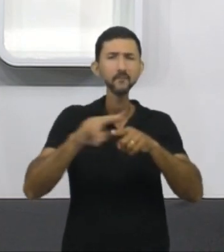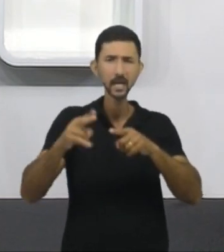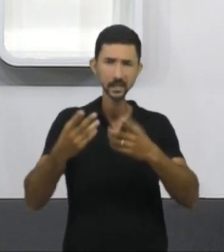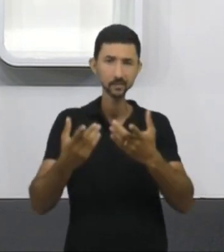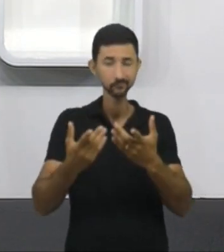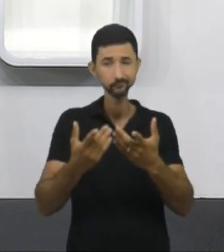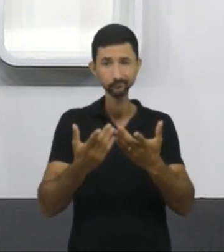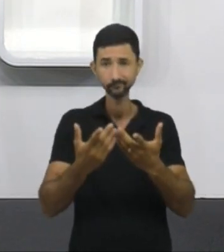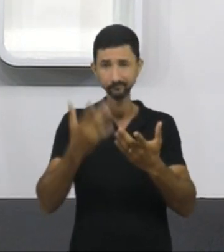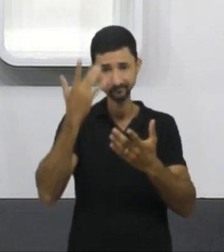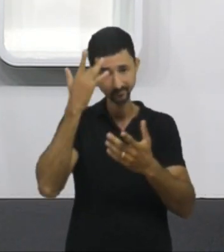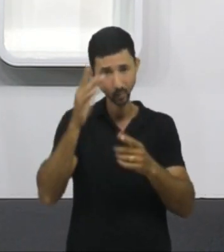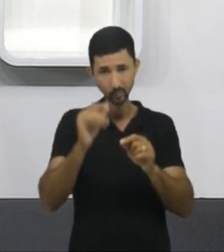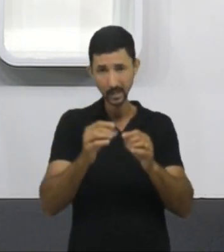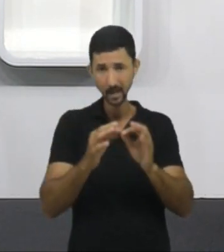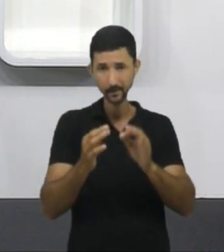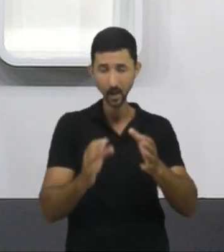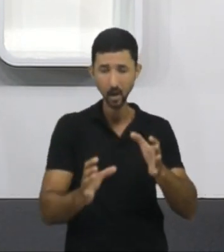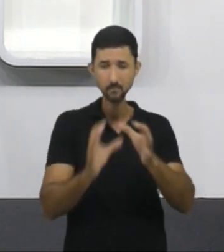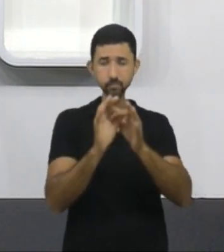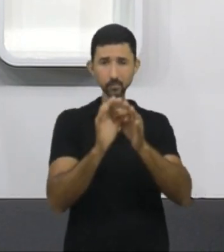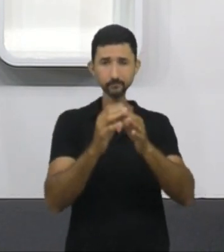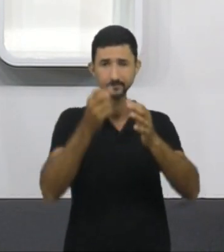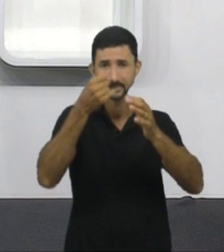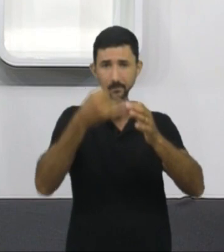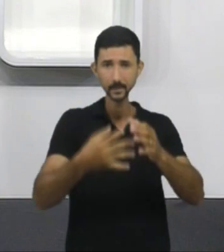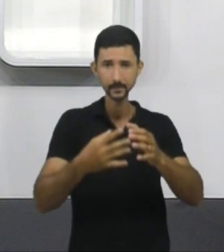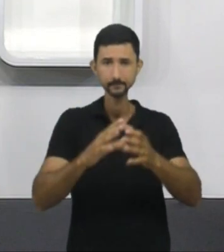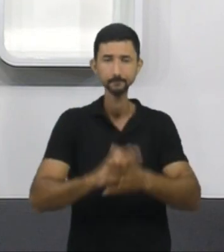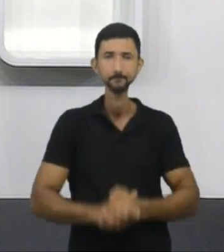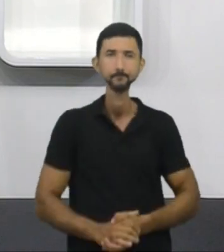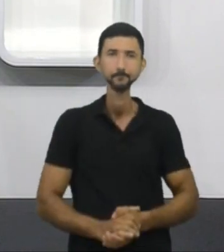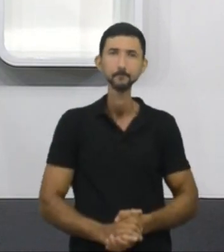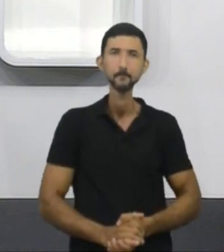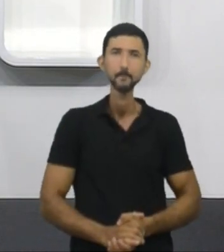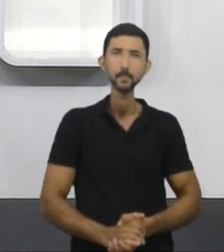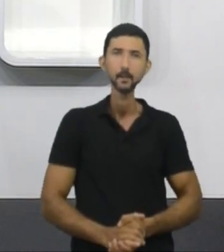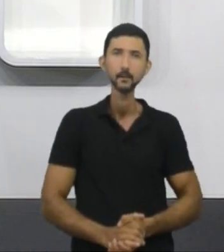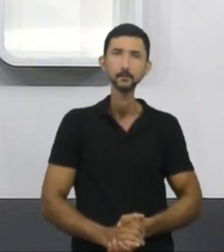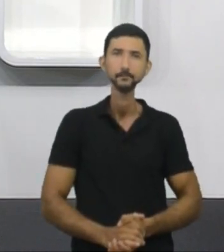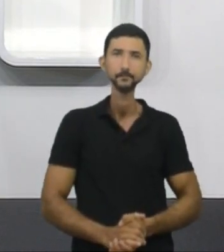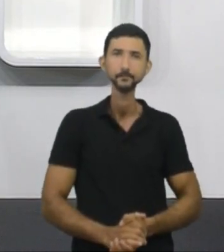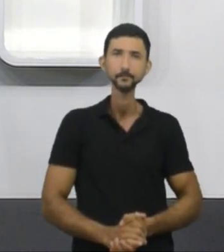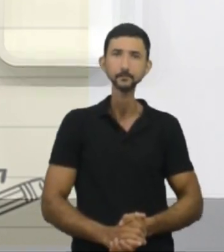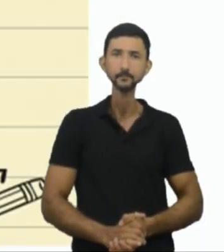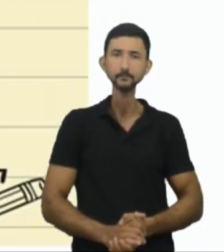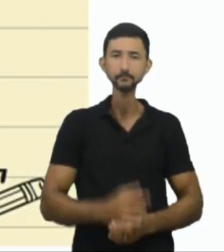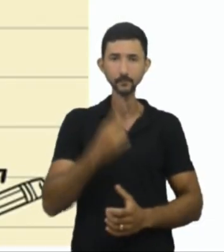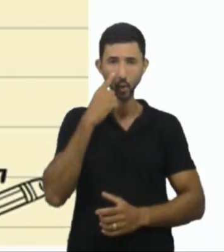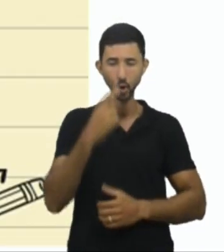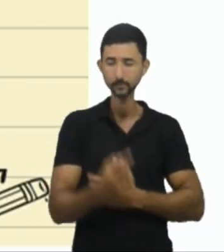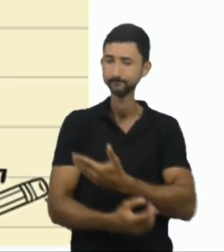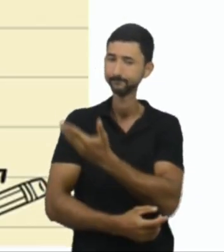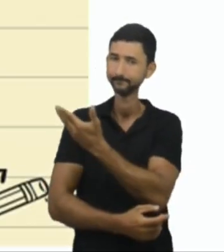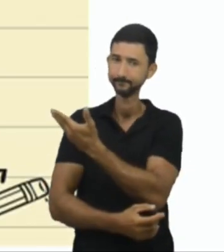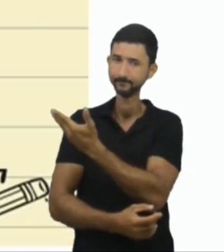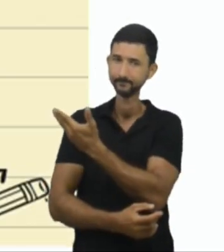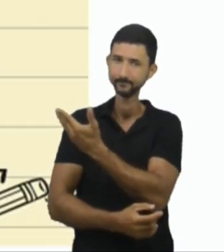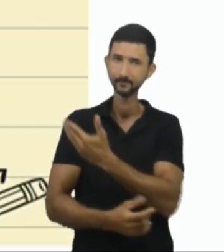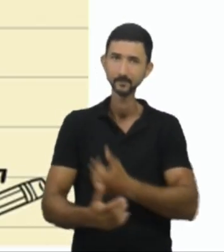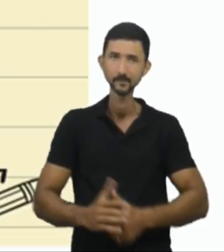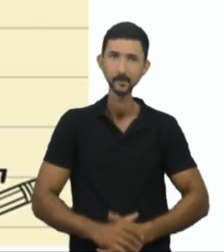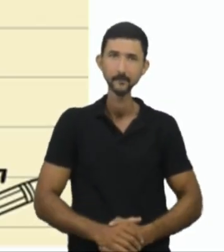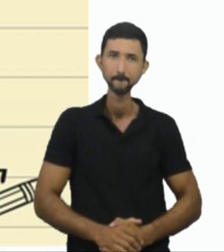variar. Não quando ele for conjunção explicativa, ok? Volta para lá, para a tela, para você acompanhar junto comigo.